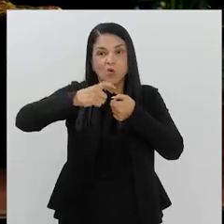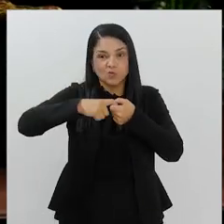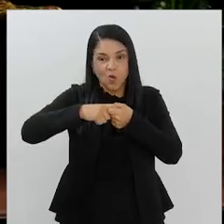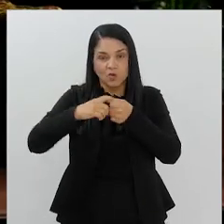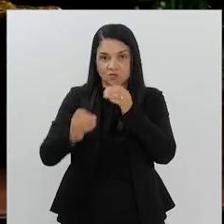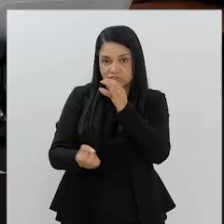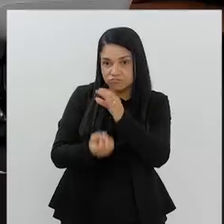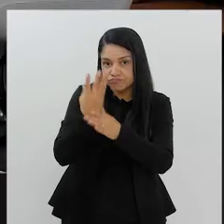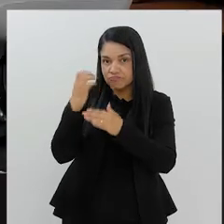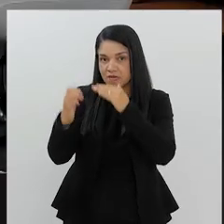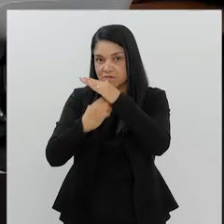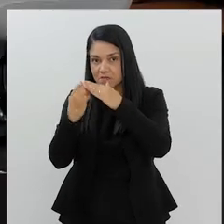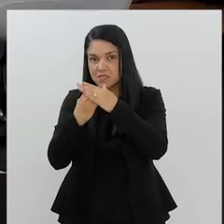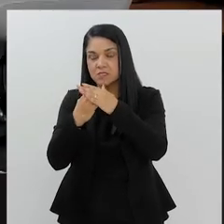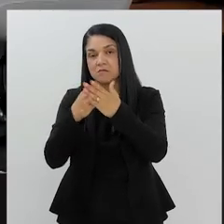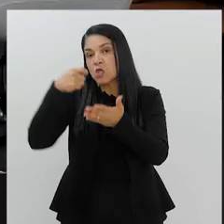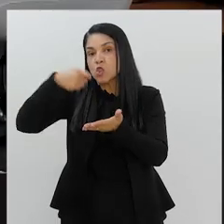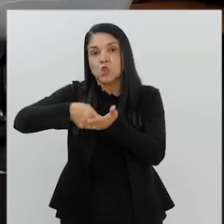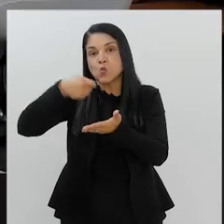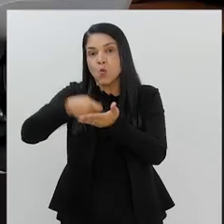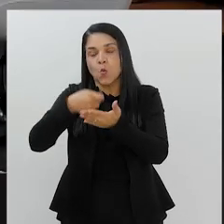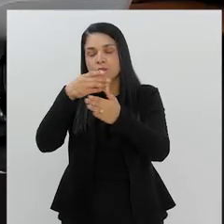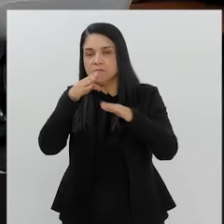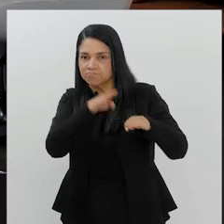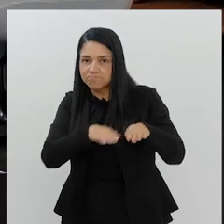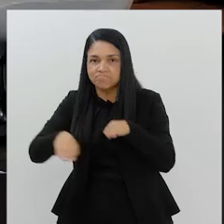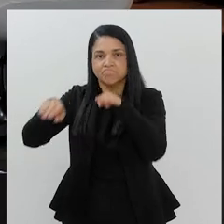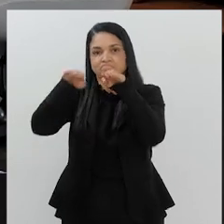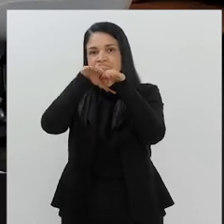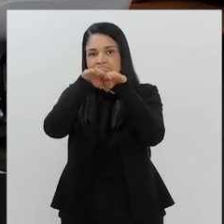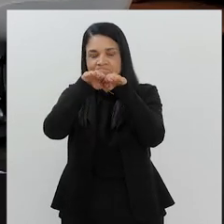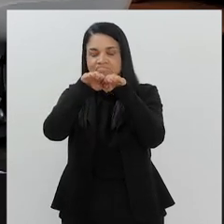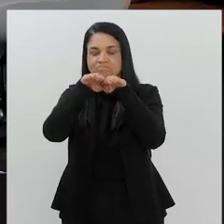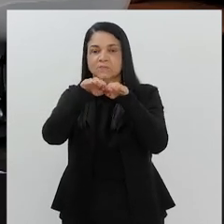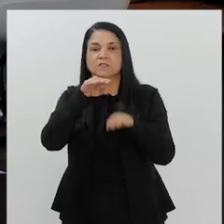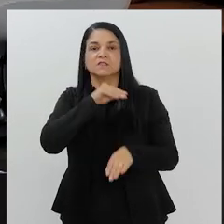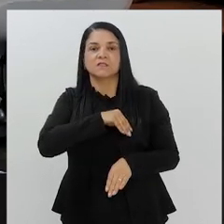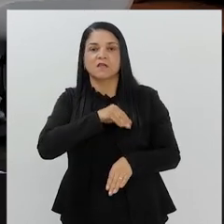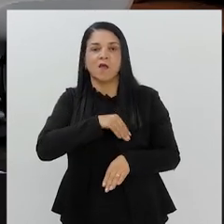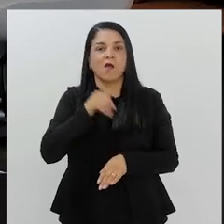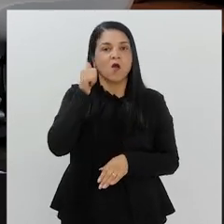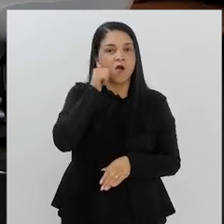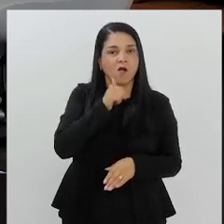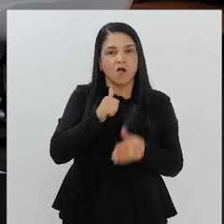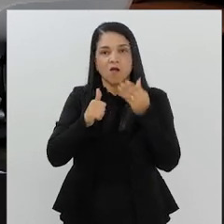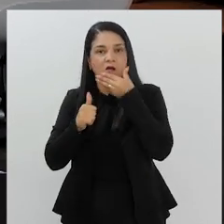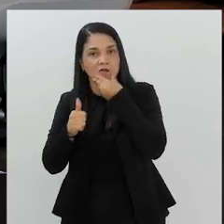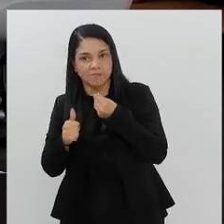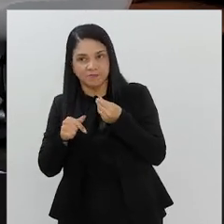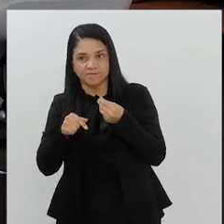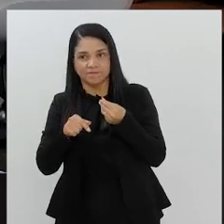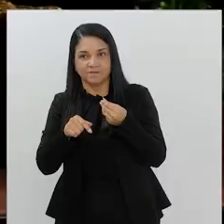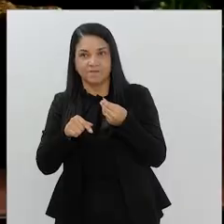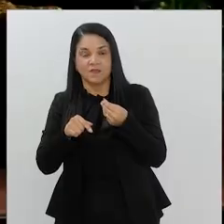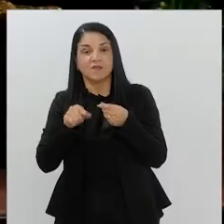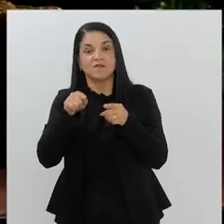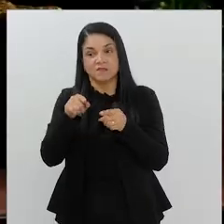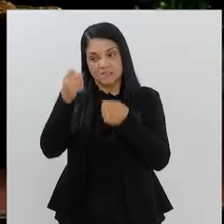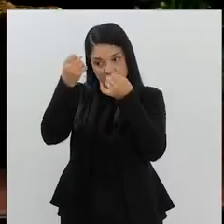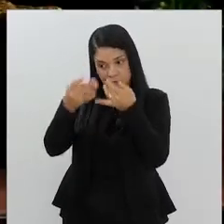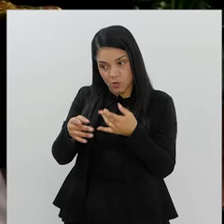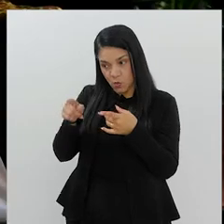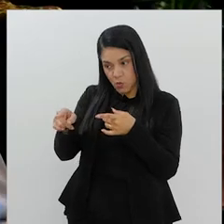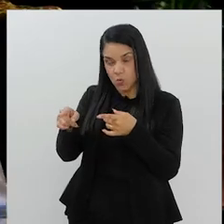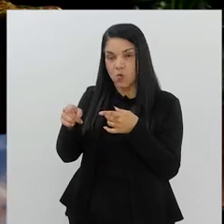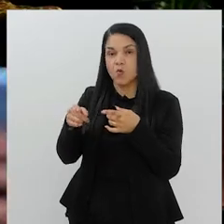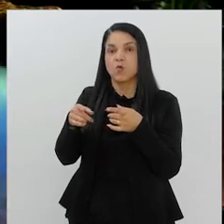formados por empresas que não cumpra a igualdade salarial entre homens e mulheres no estado do Rio de Janeiro como a deputada disse a